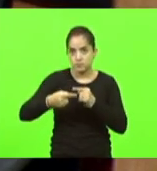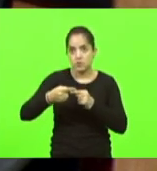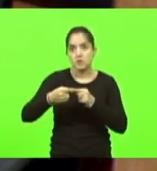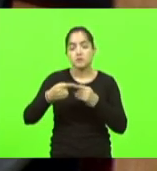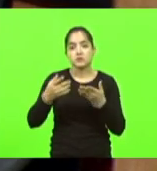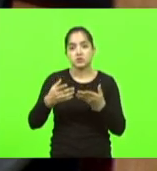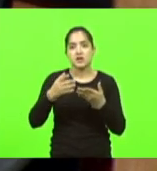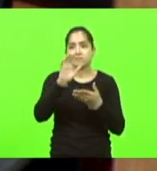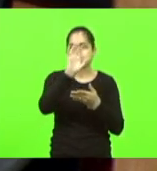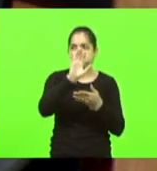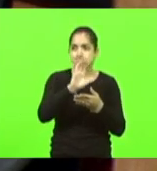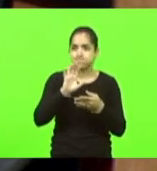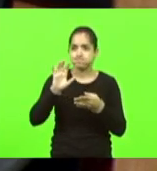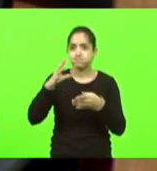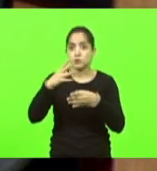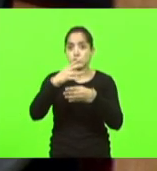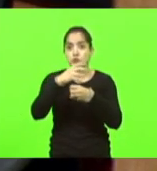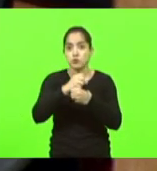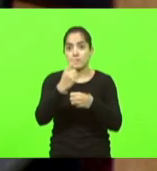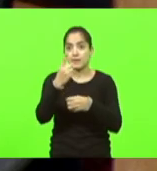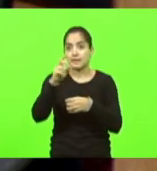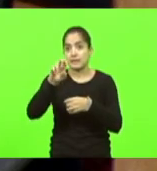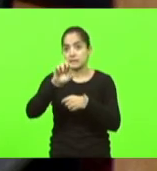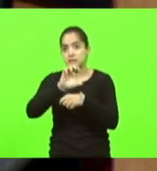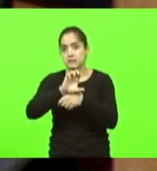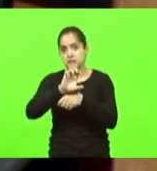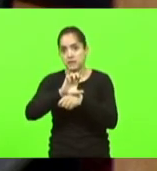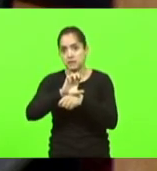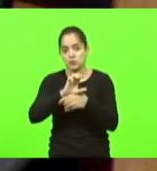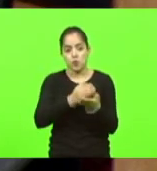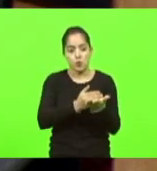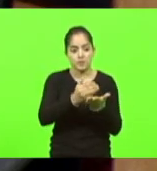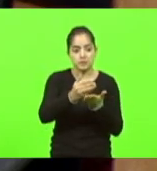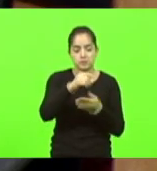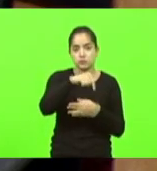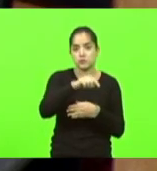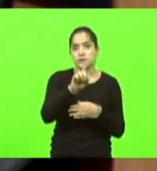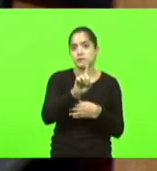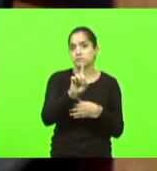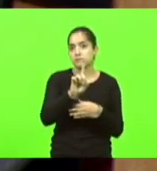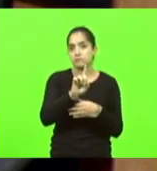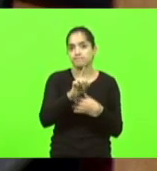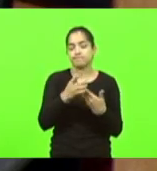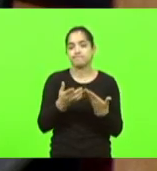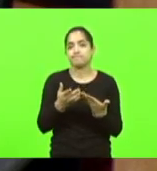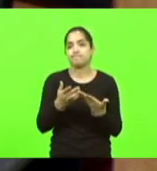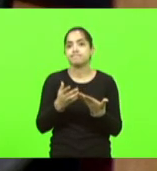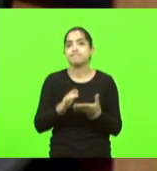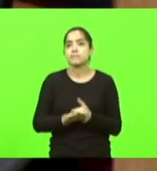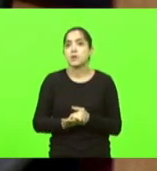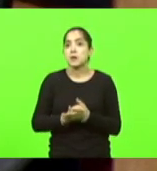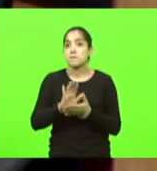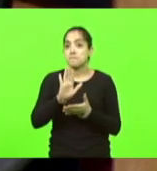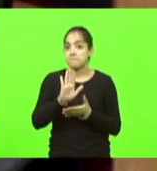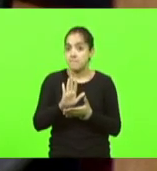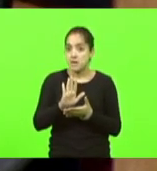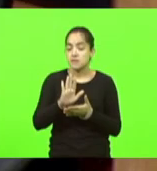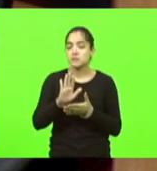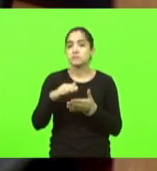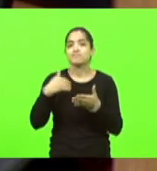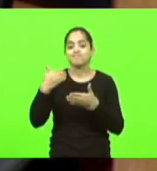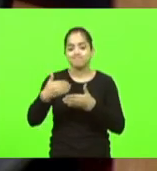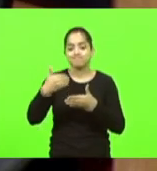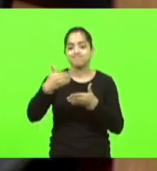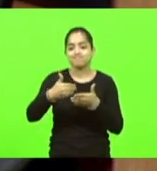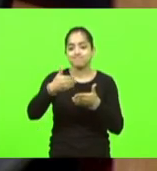15 Estados da Federação não tá começando por Santa Catarina pessoal essa que é verdade mas dia menos dia